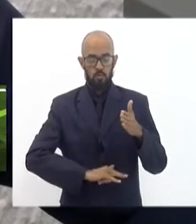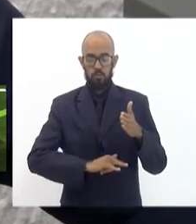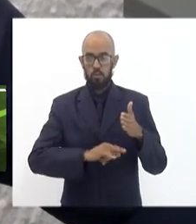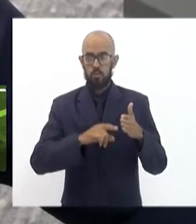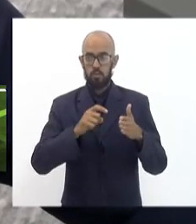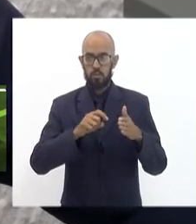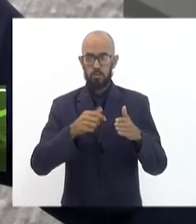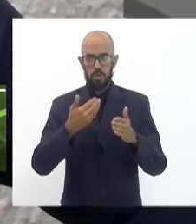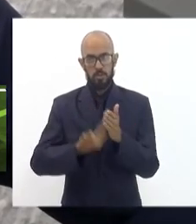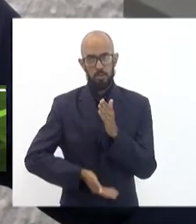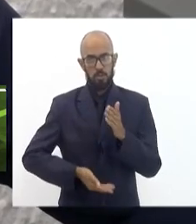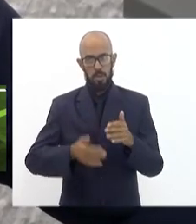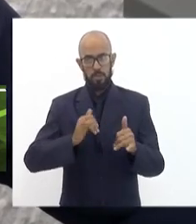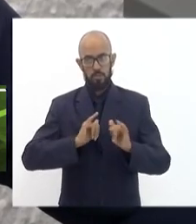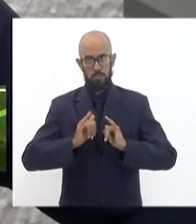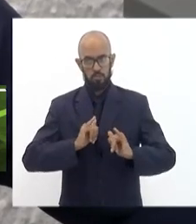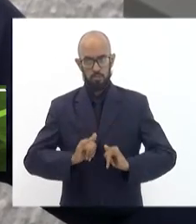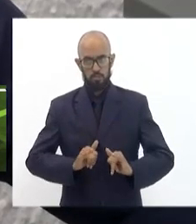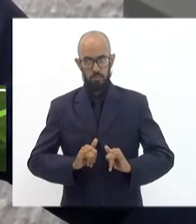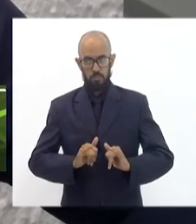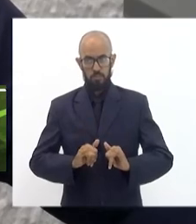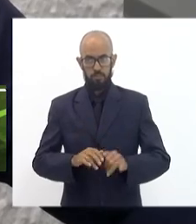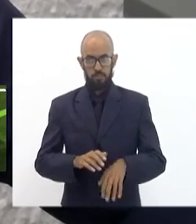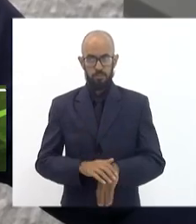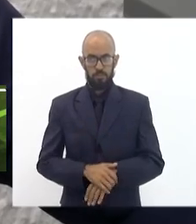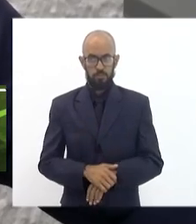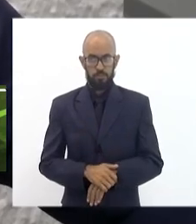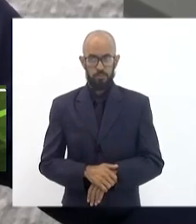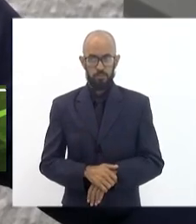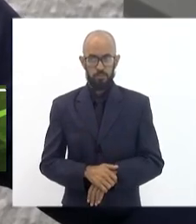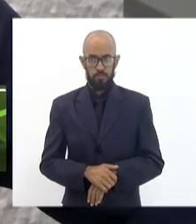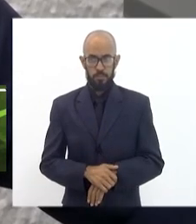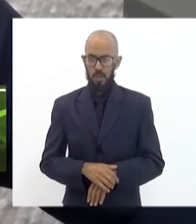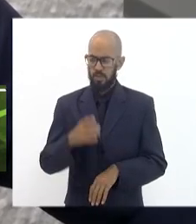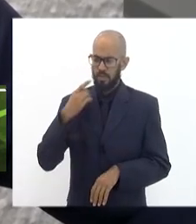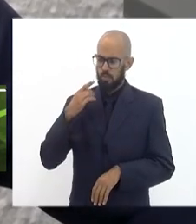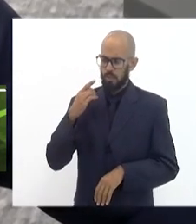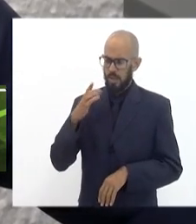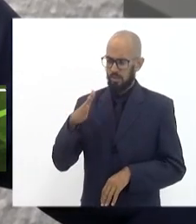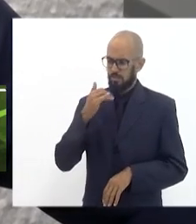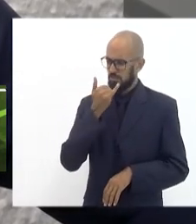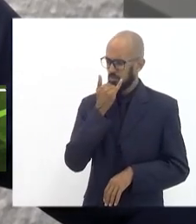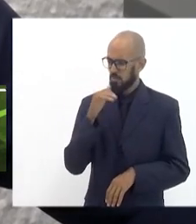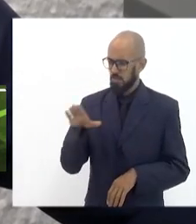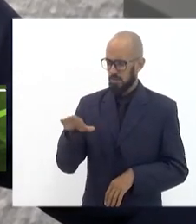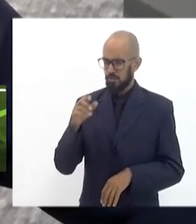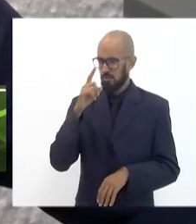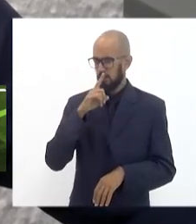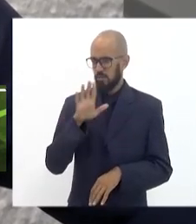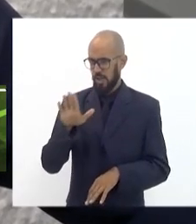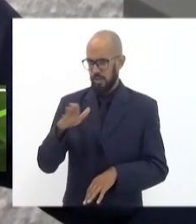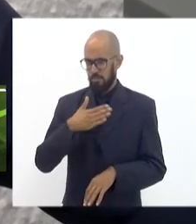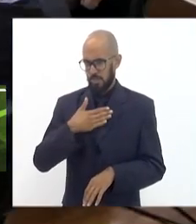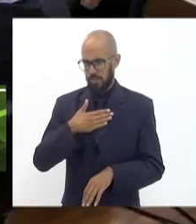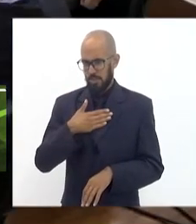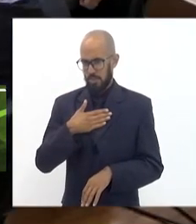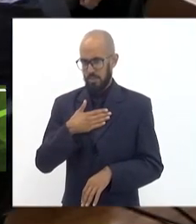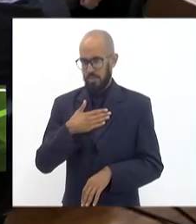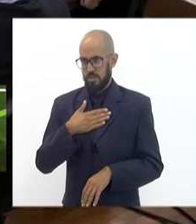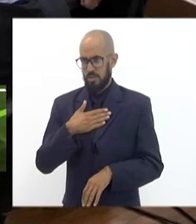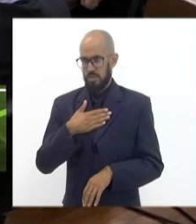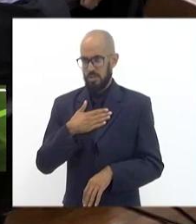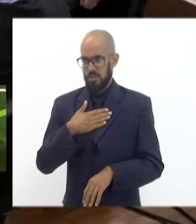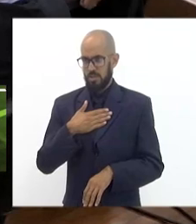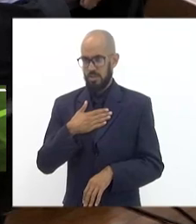forma temos perdemos pedra nas informações só um minutinho que eu cometi aqui uma missão é que eu tinha que